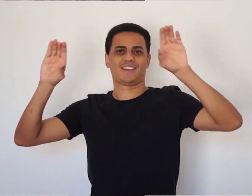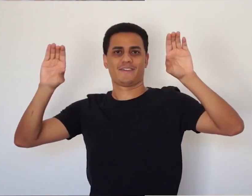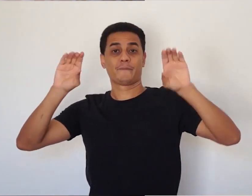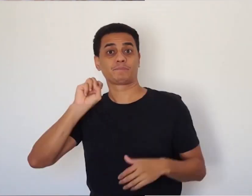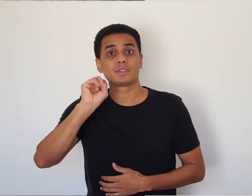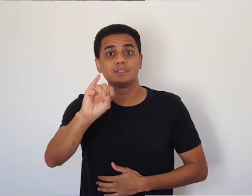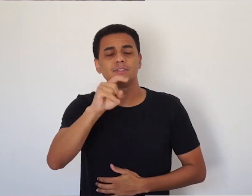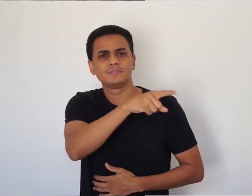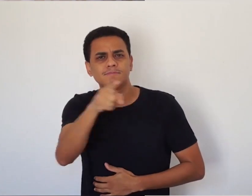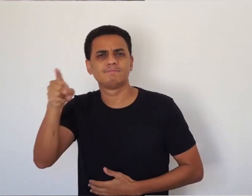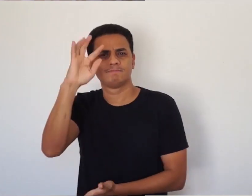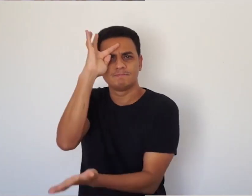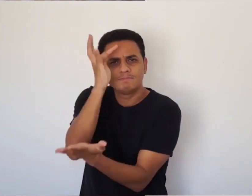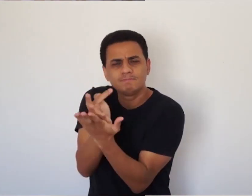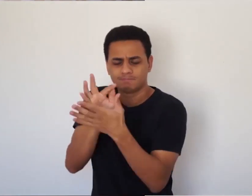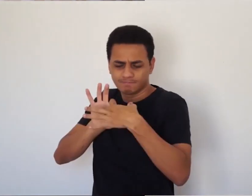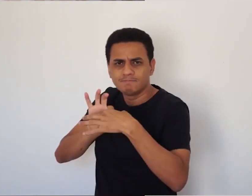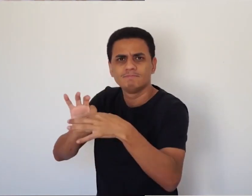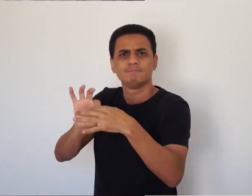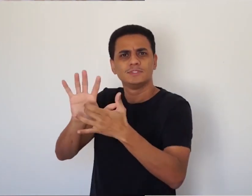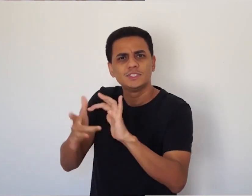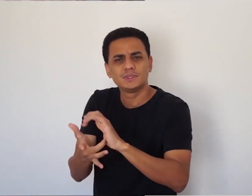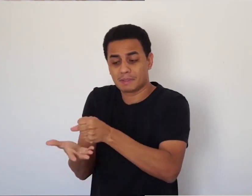Jesus fazemos parte, não é, desse